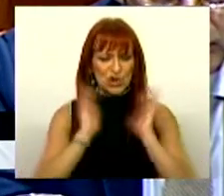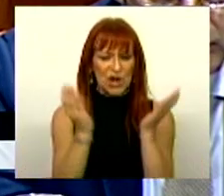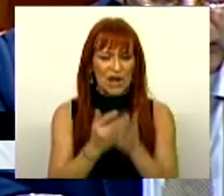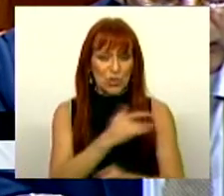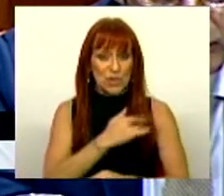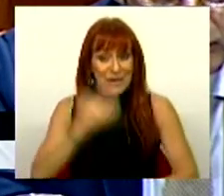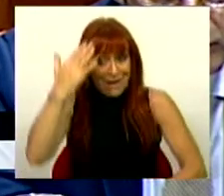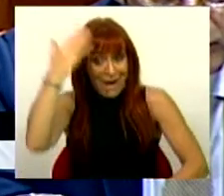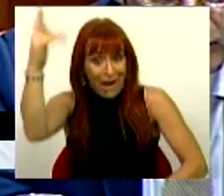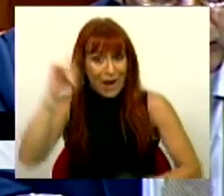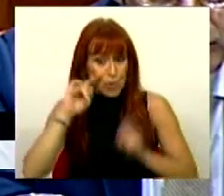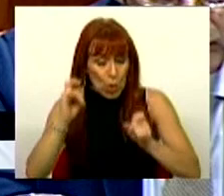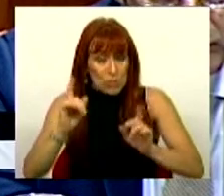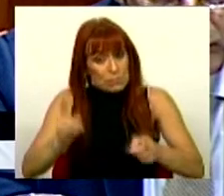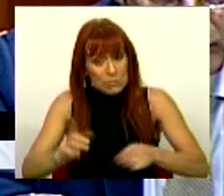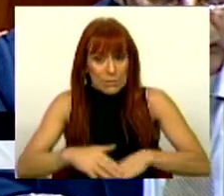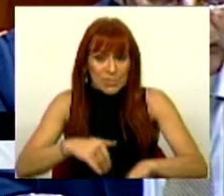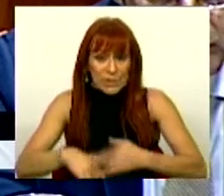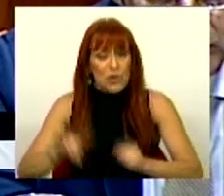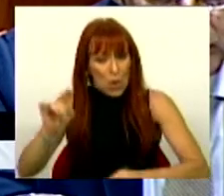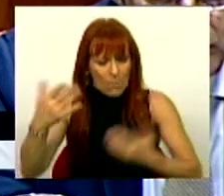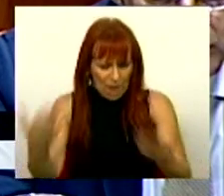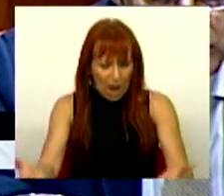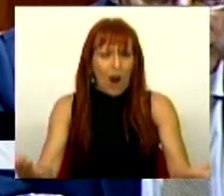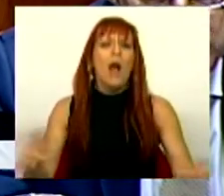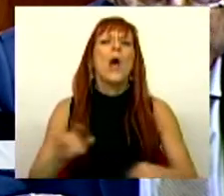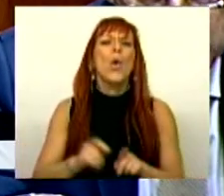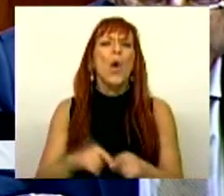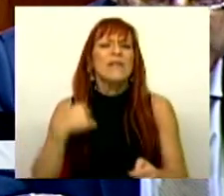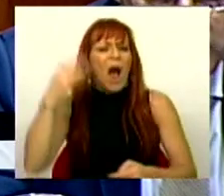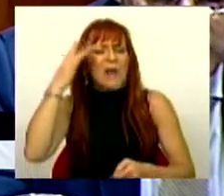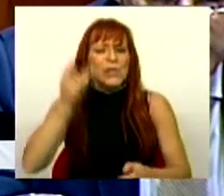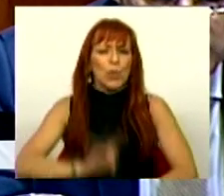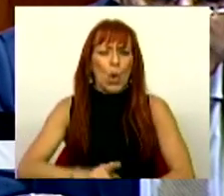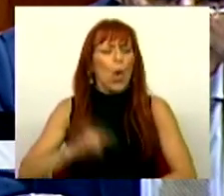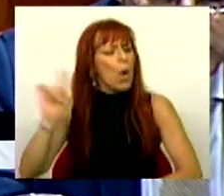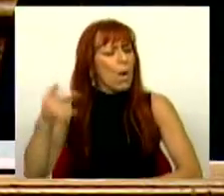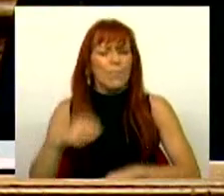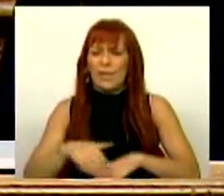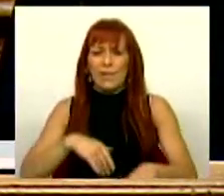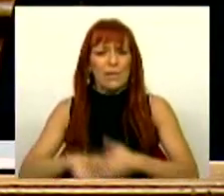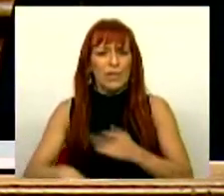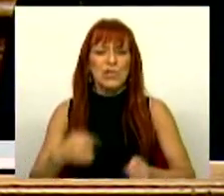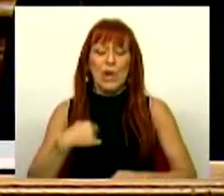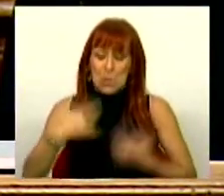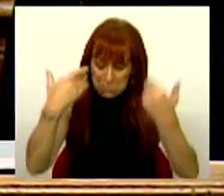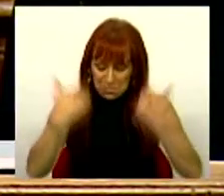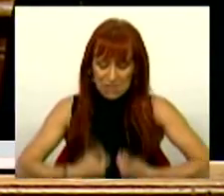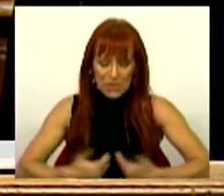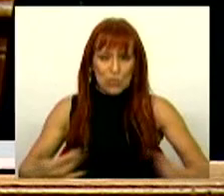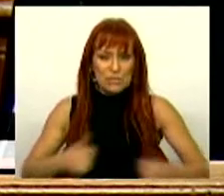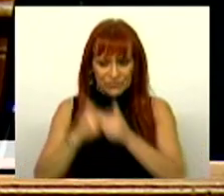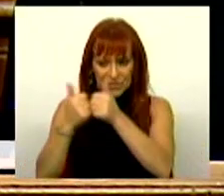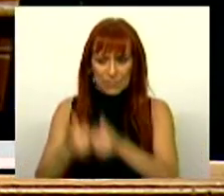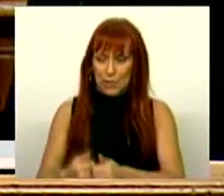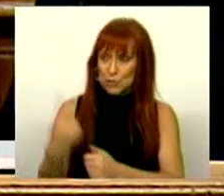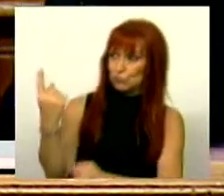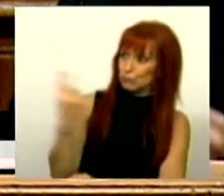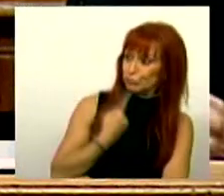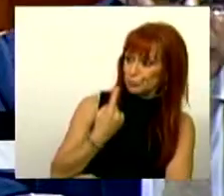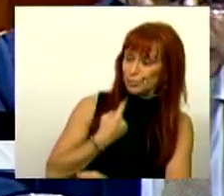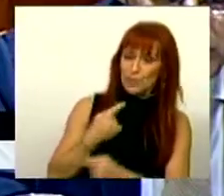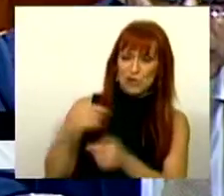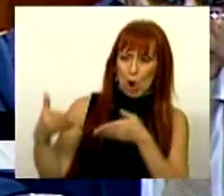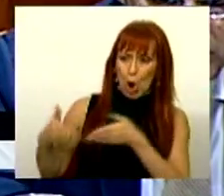Quando entender que esse controle deve ser feito, será feito. Quando entender que não deve ser feito, não deve ser feito, eu, por mim, sigo disciplinadamente